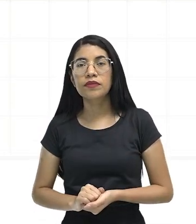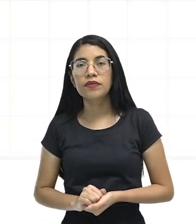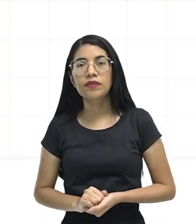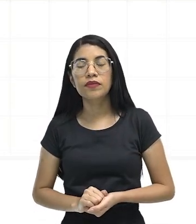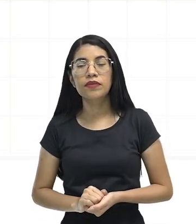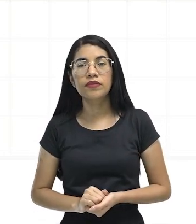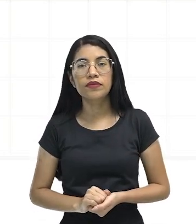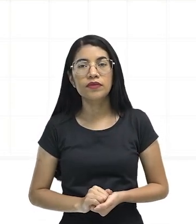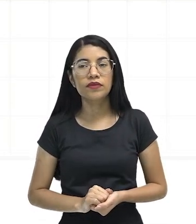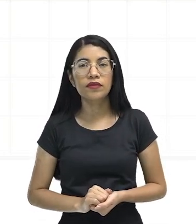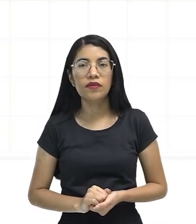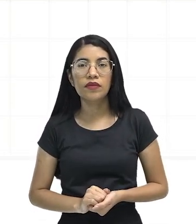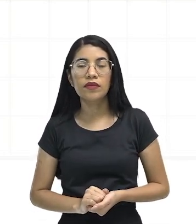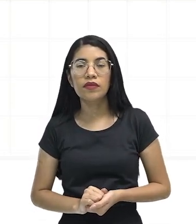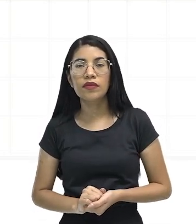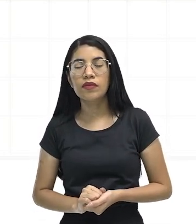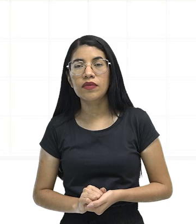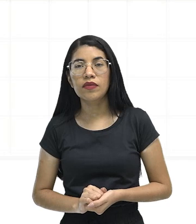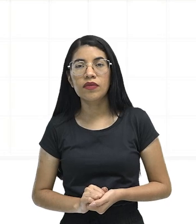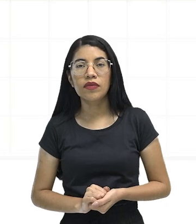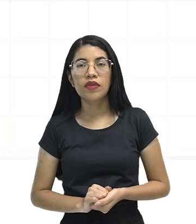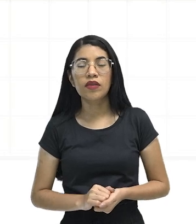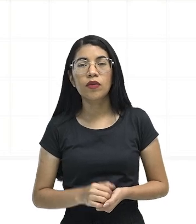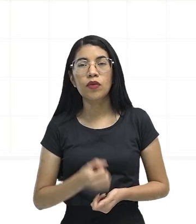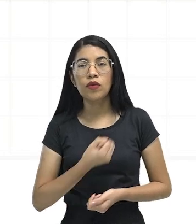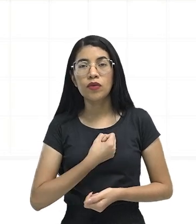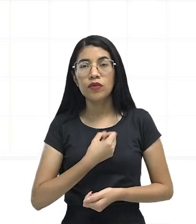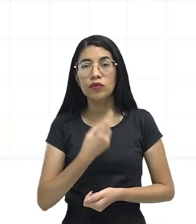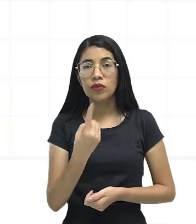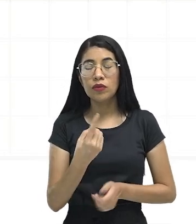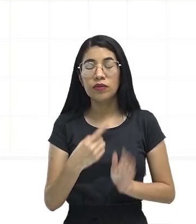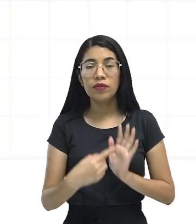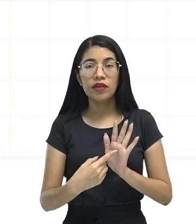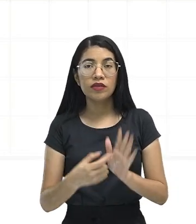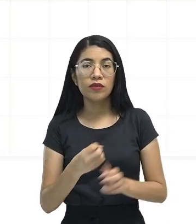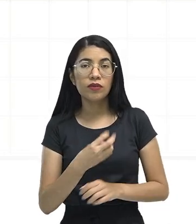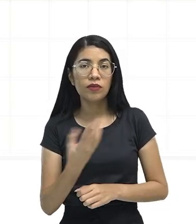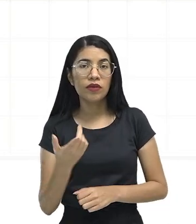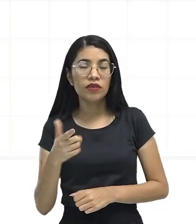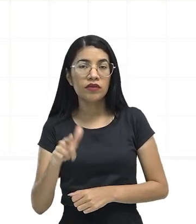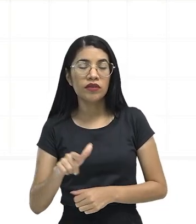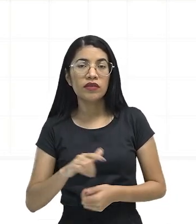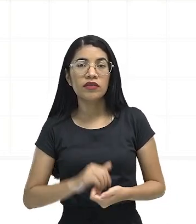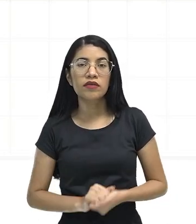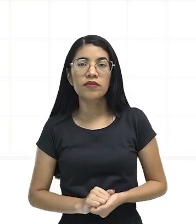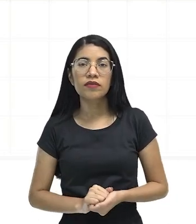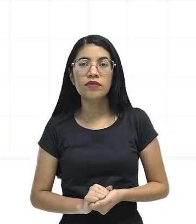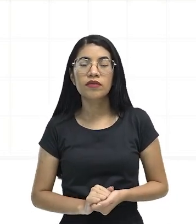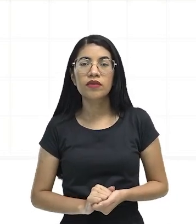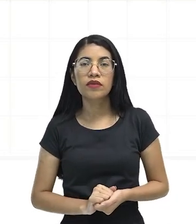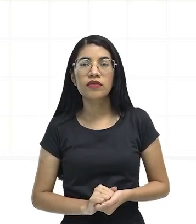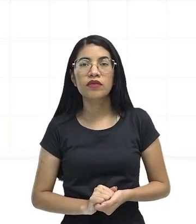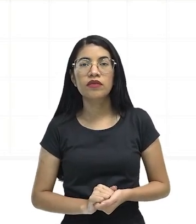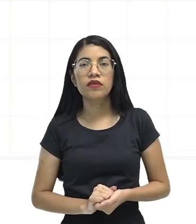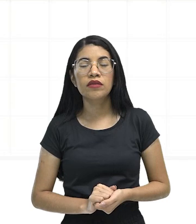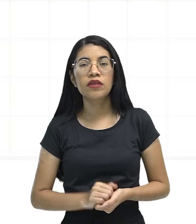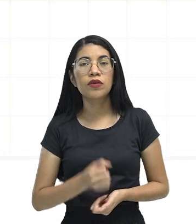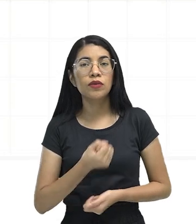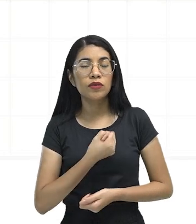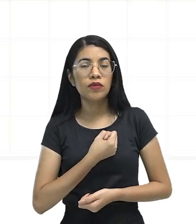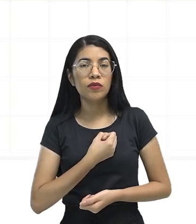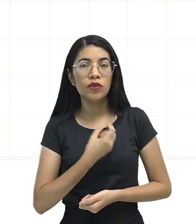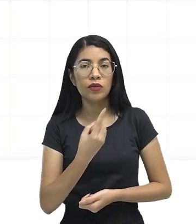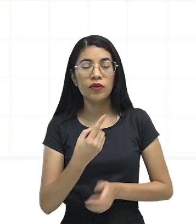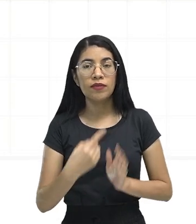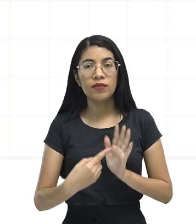Então, no caso aqui, o 1 saiu 1, 2, 3, 4 vezes, né? Então, 1 saiu